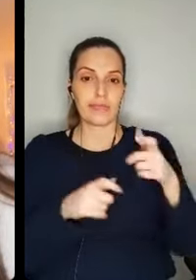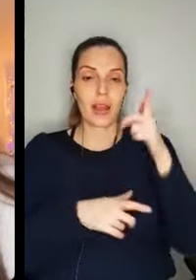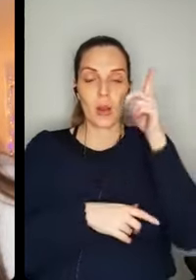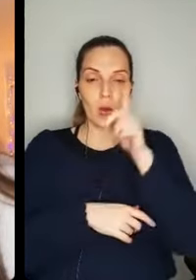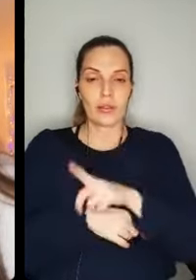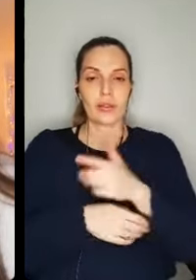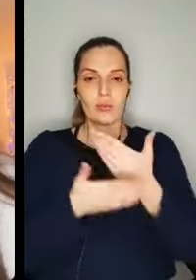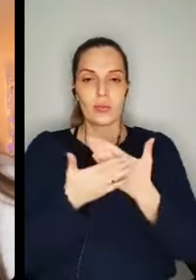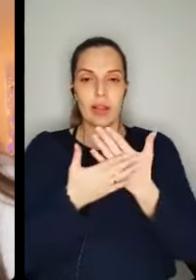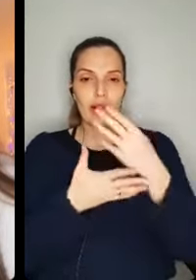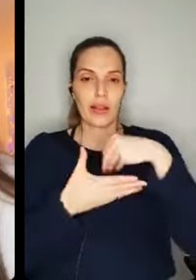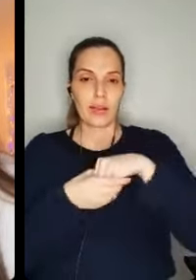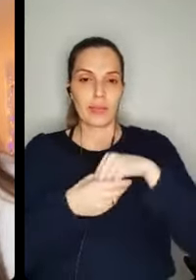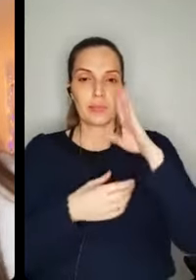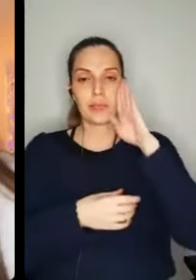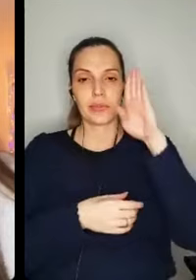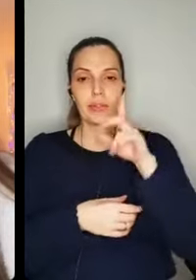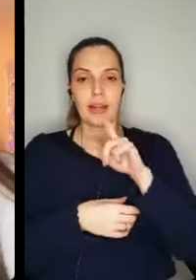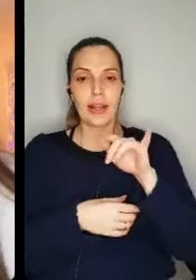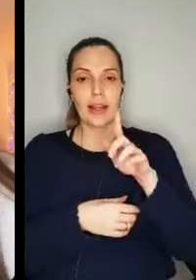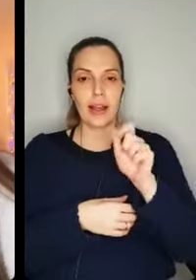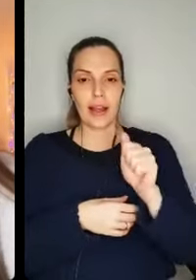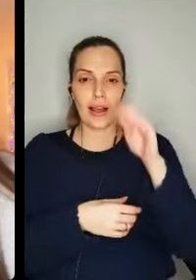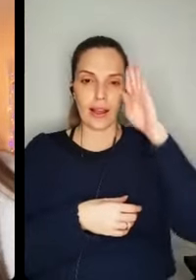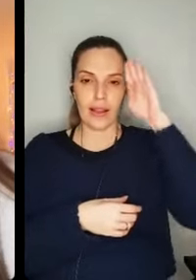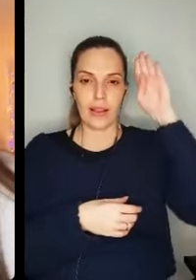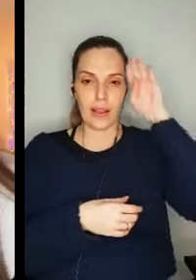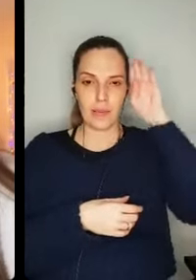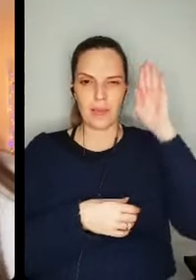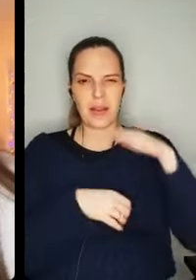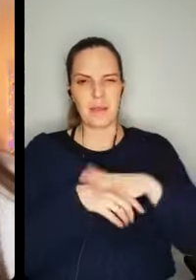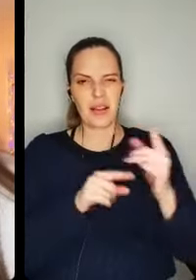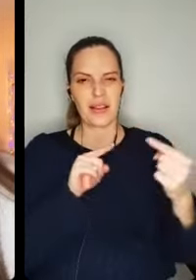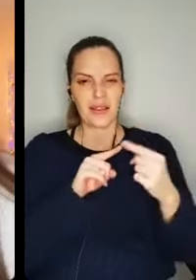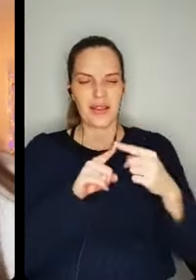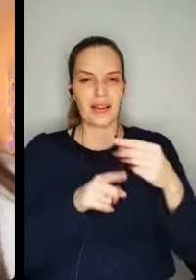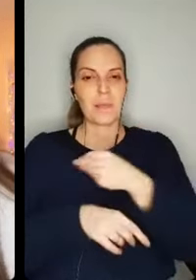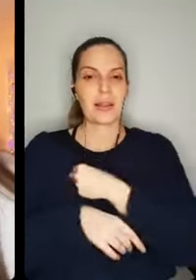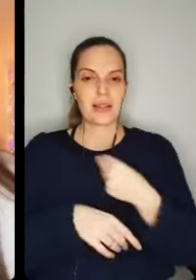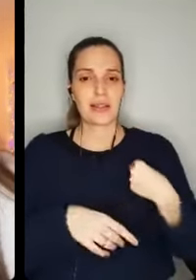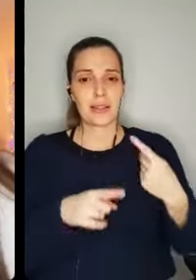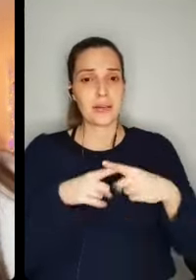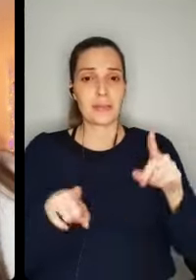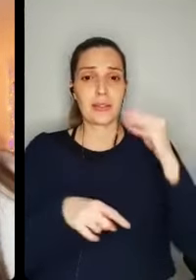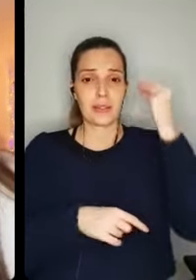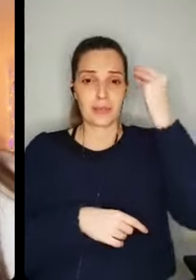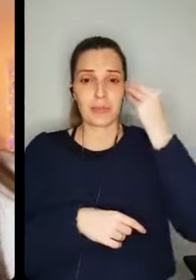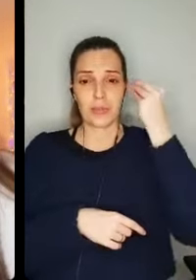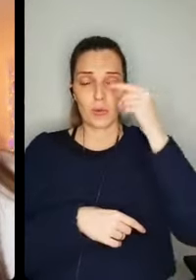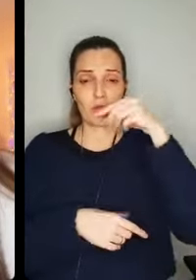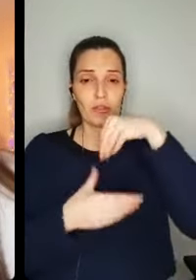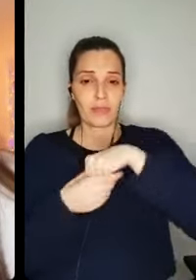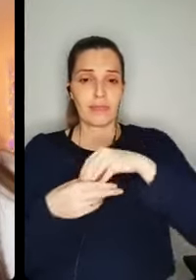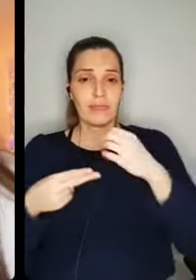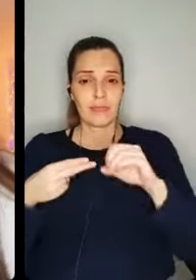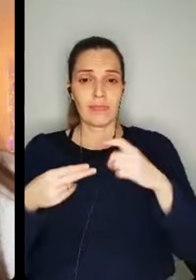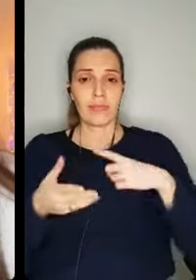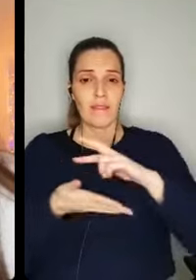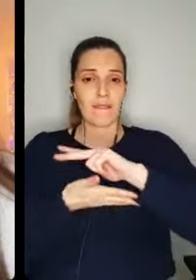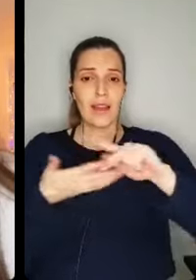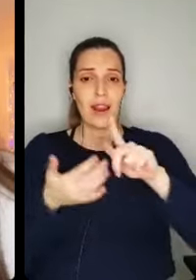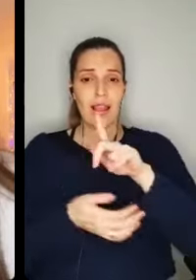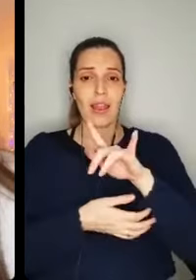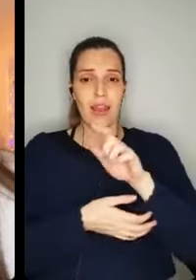Principalmente ligas acadêmicas, é um negócio um pouco mais da medicina normalmente, né? E na psicologia aqui da UFSPA a gente tem várias ligas também, né? Tem, como a Sofia falou, de